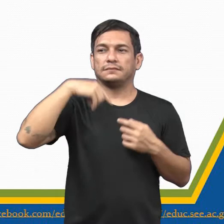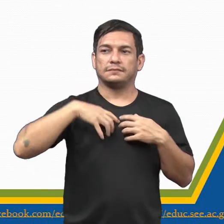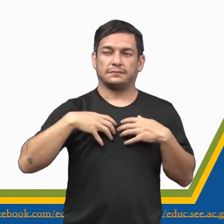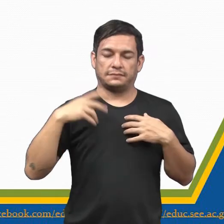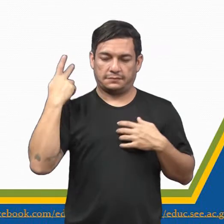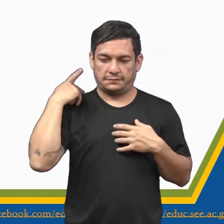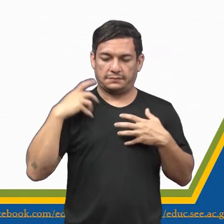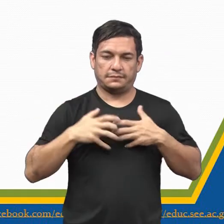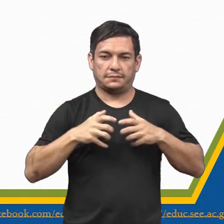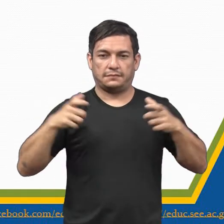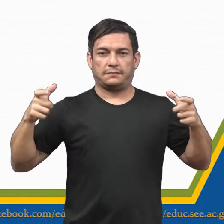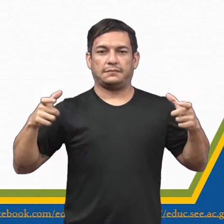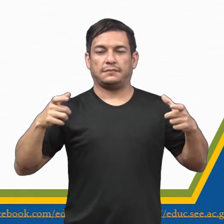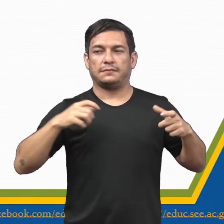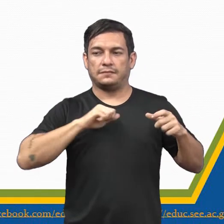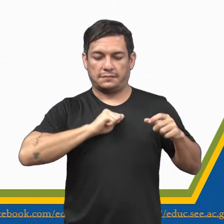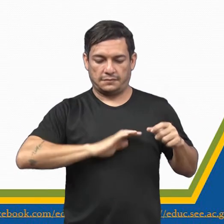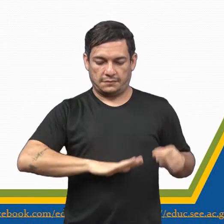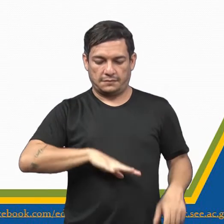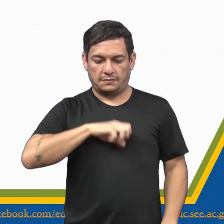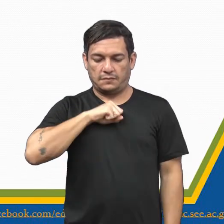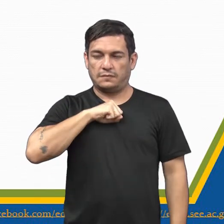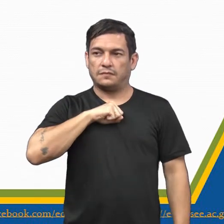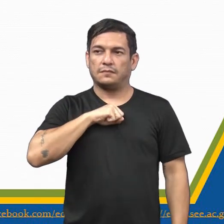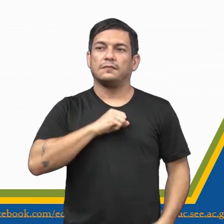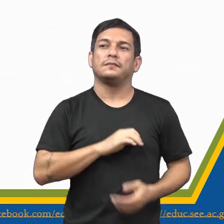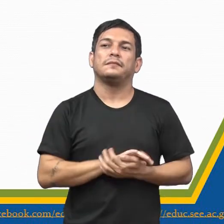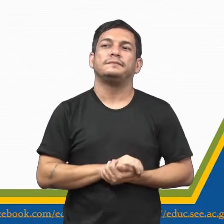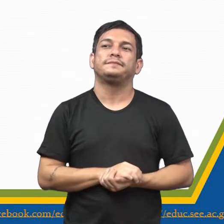e o diafragma ele baixa.